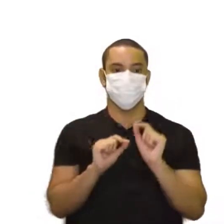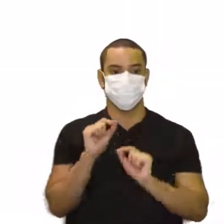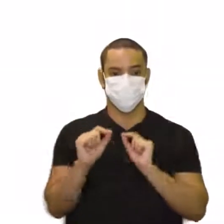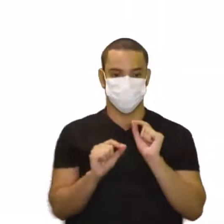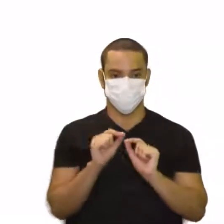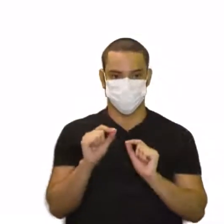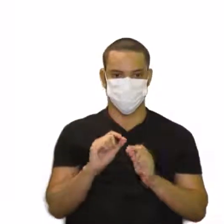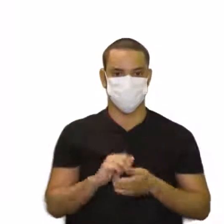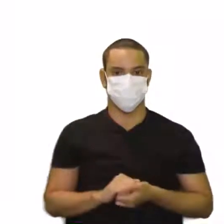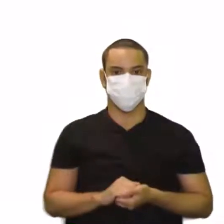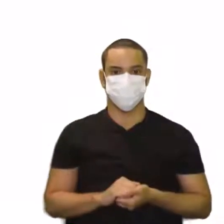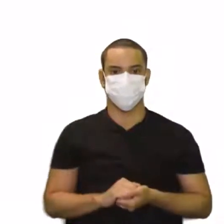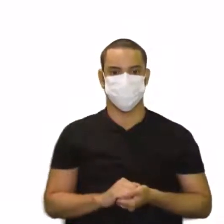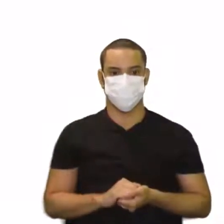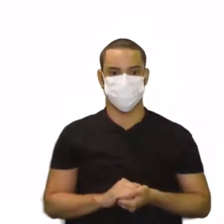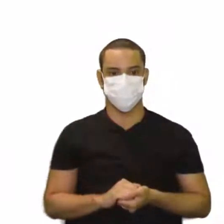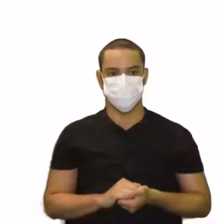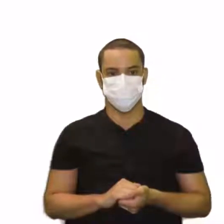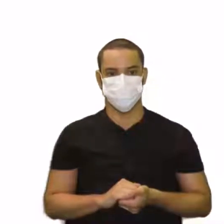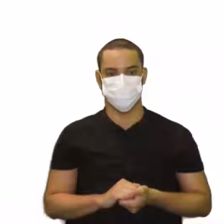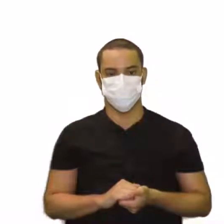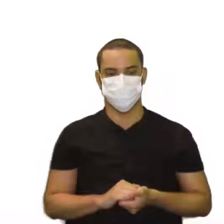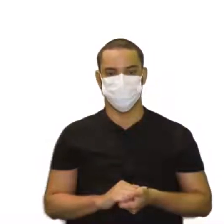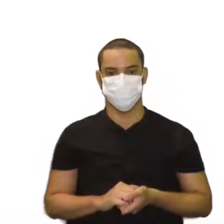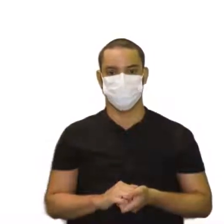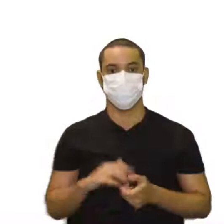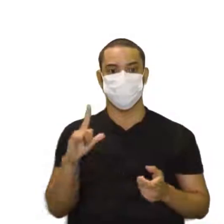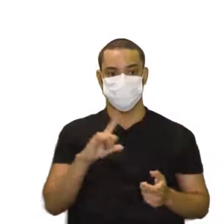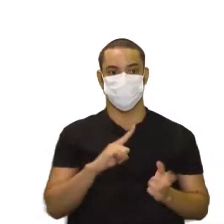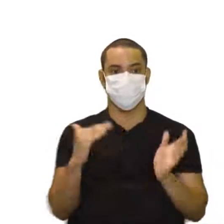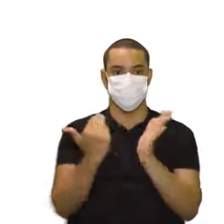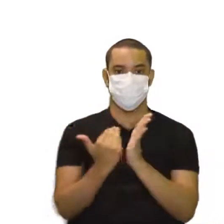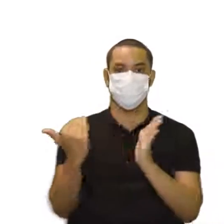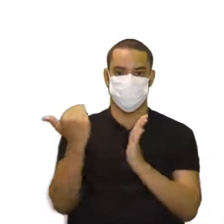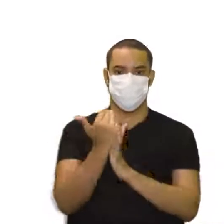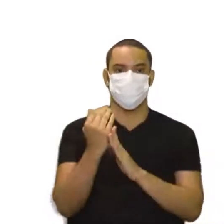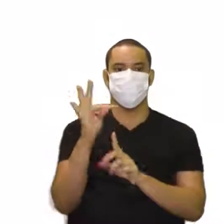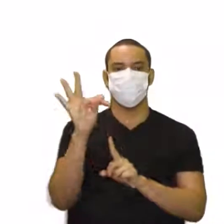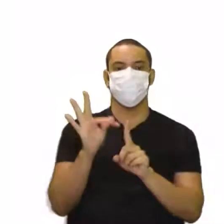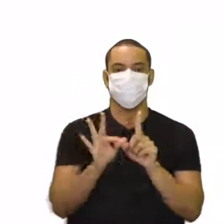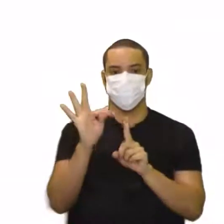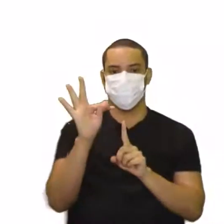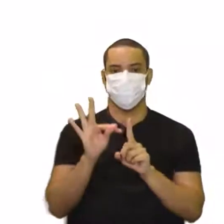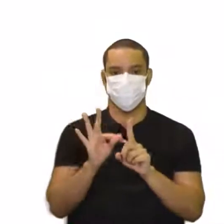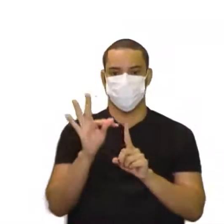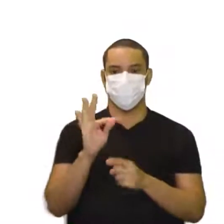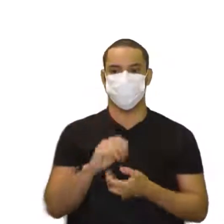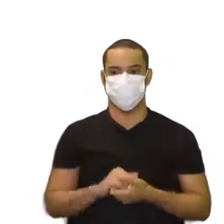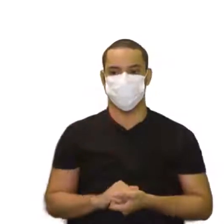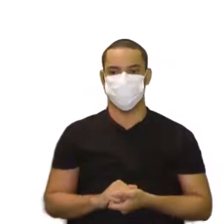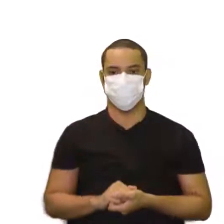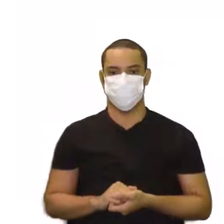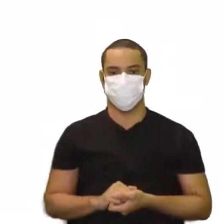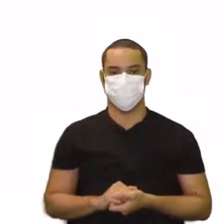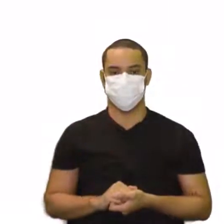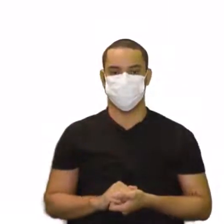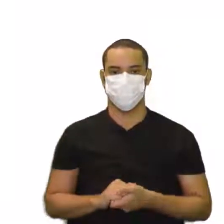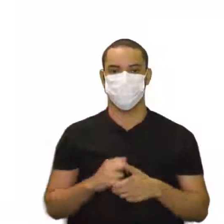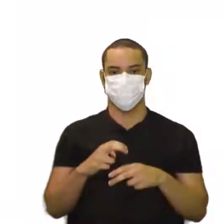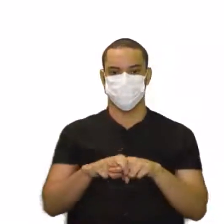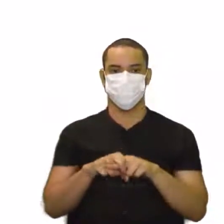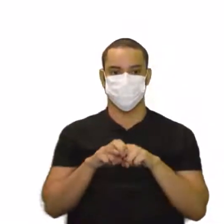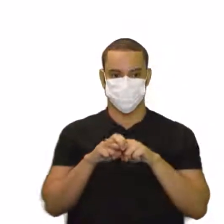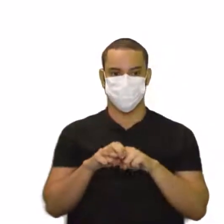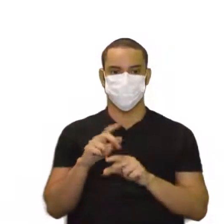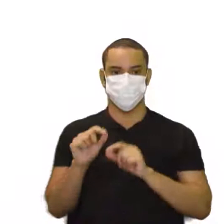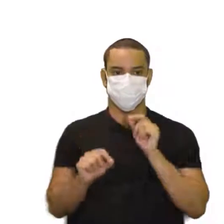aquecendo o sistema, energia térmica gera o quê? Aumento de temperatura, ok? E nesse caso